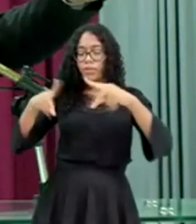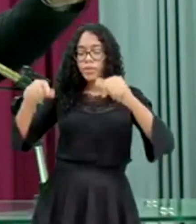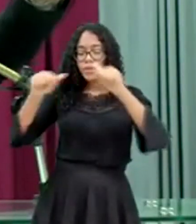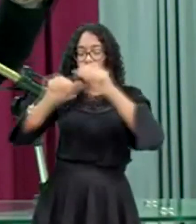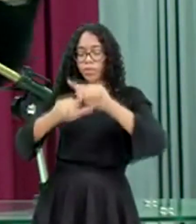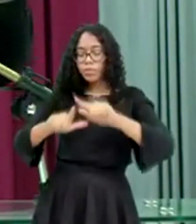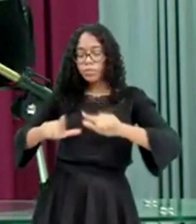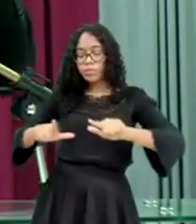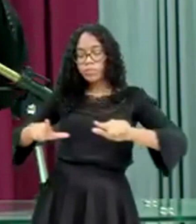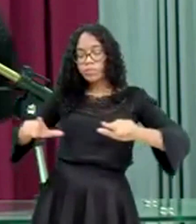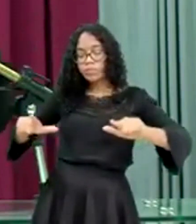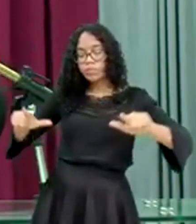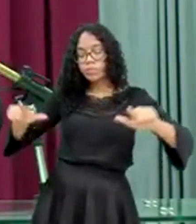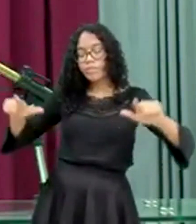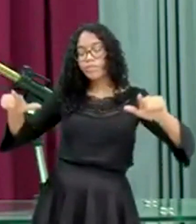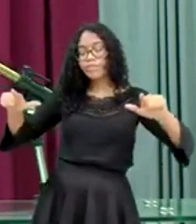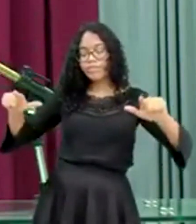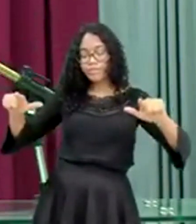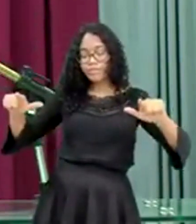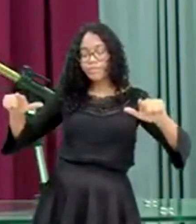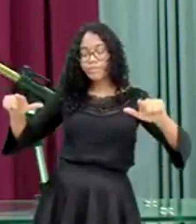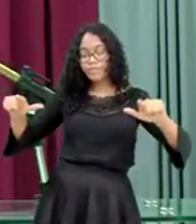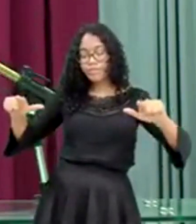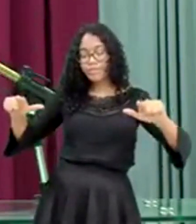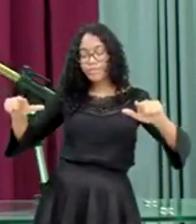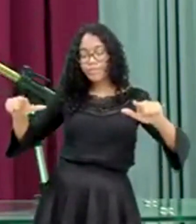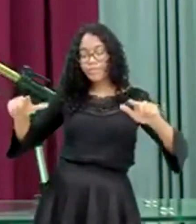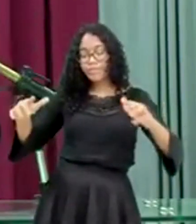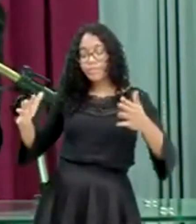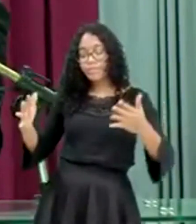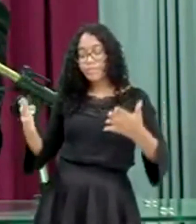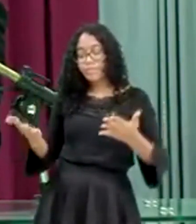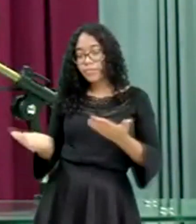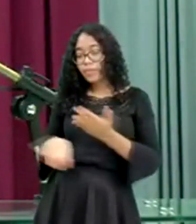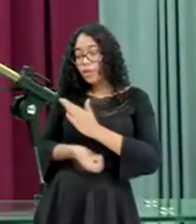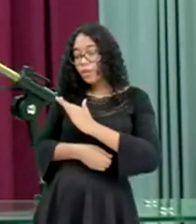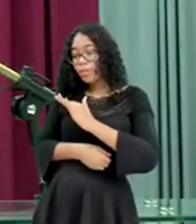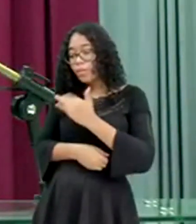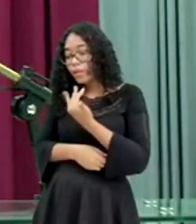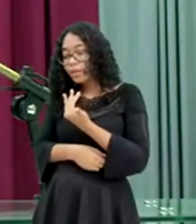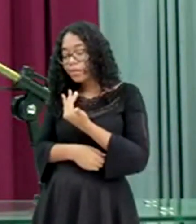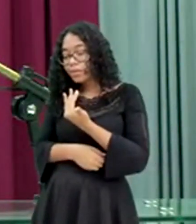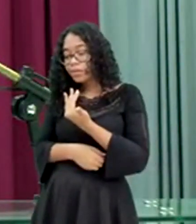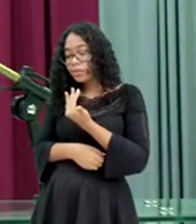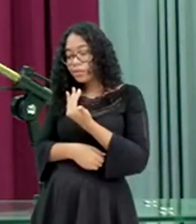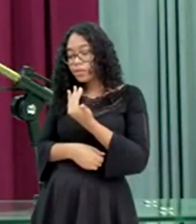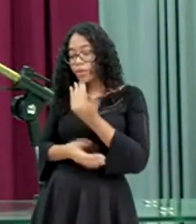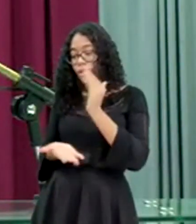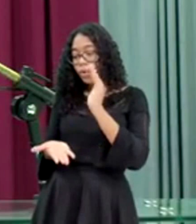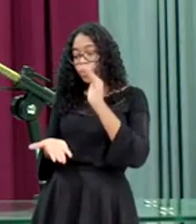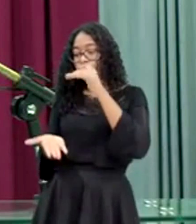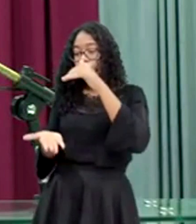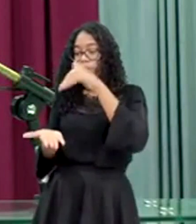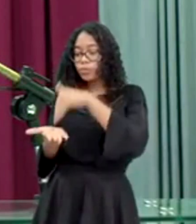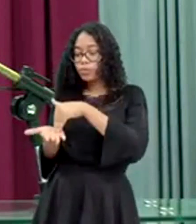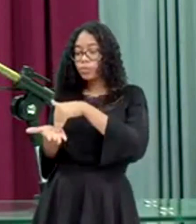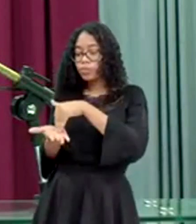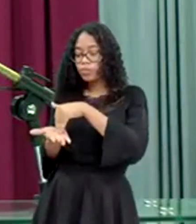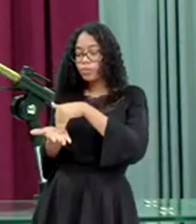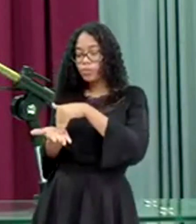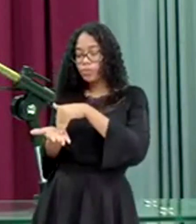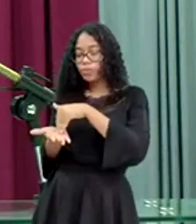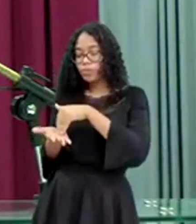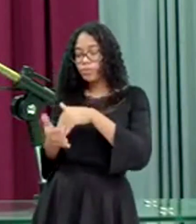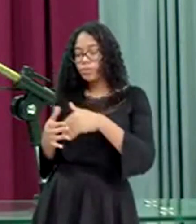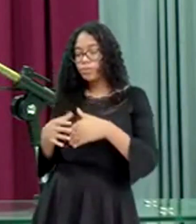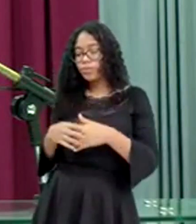o deserto, e enquanto não cair o último incrédulo, o povo